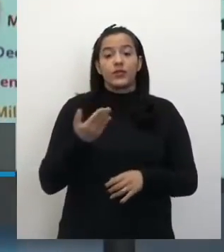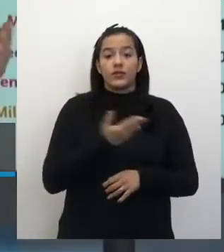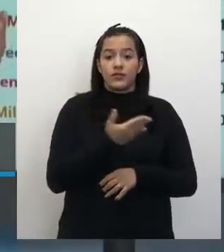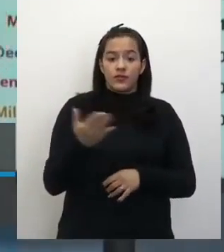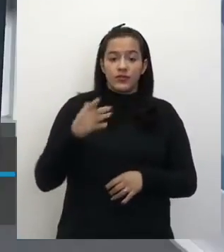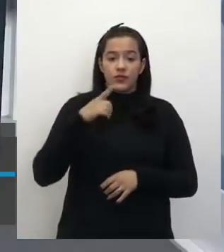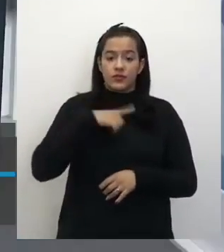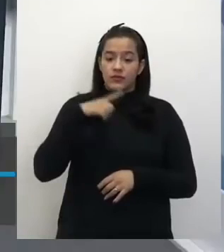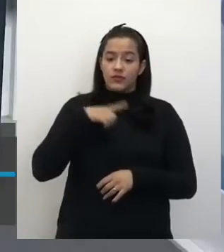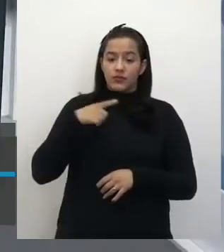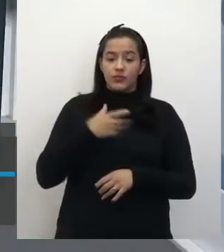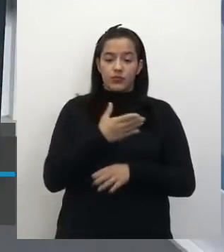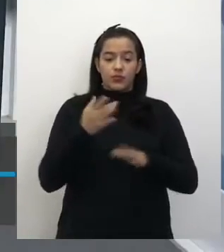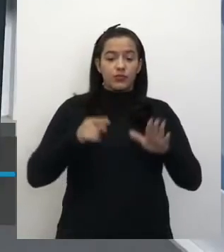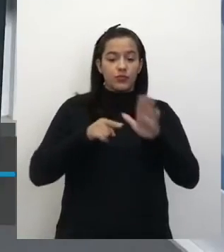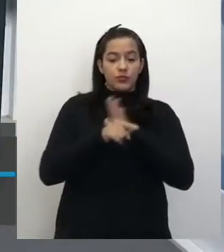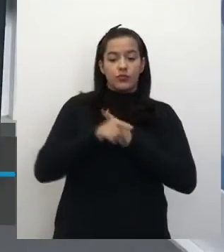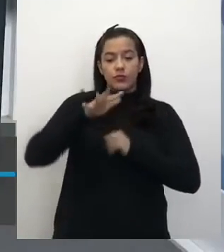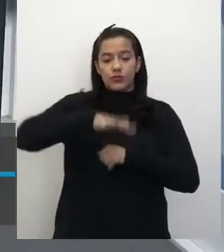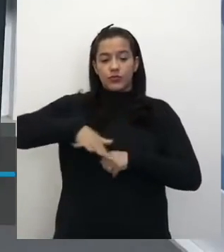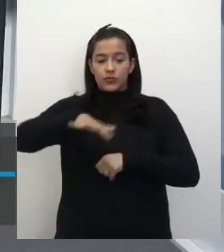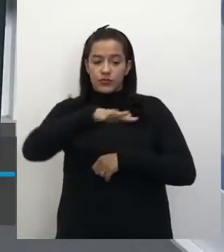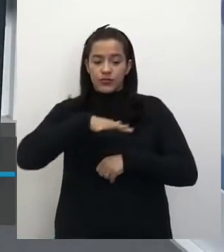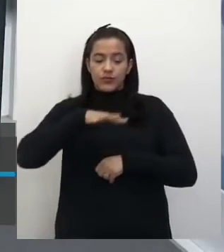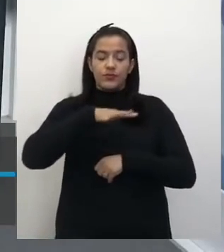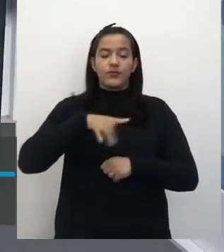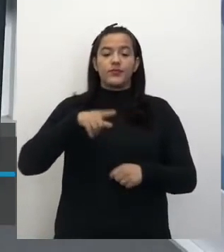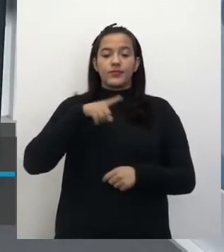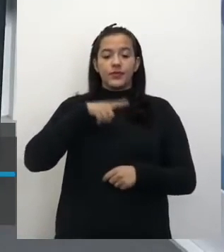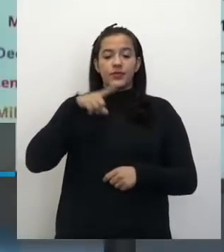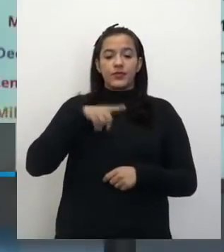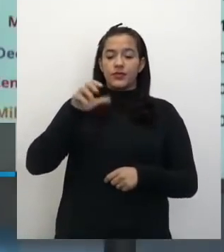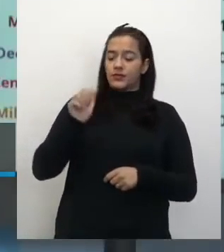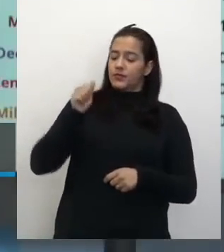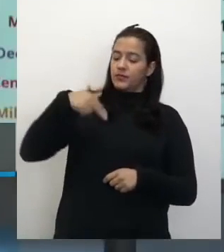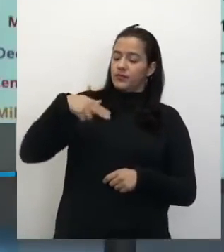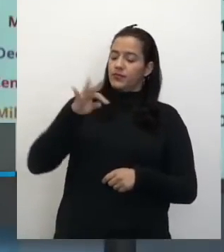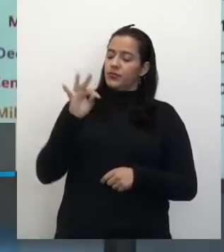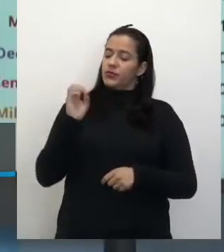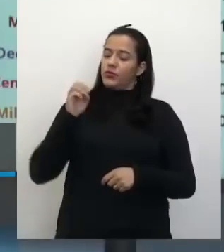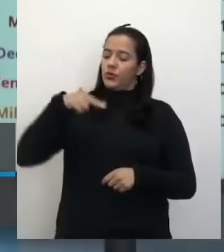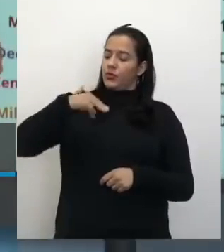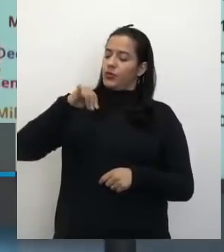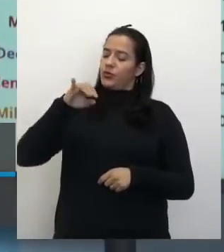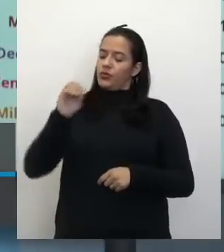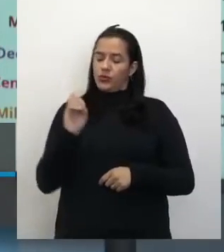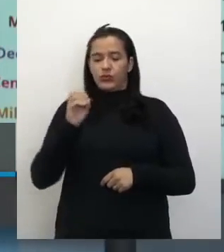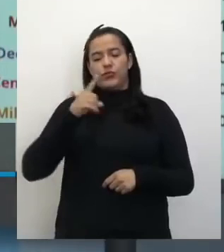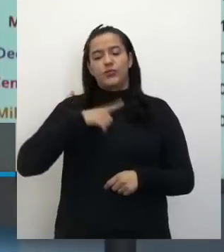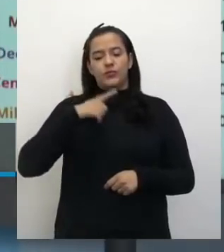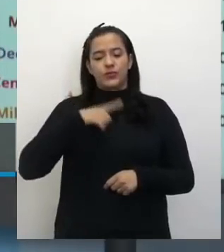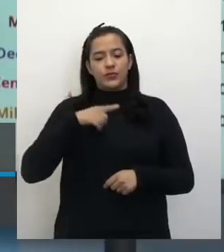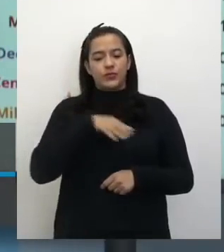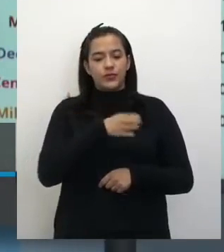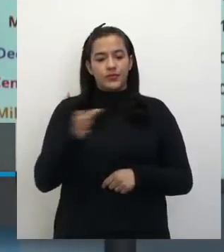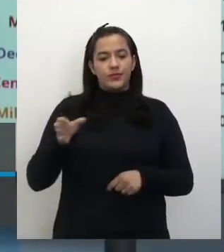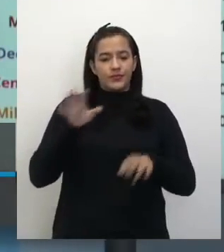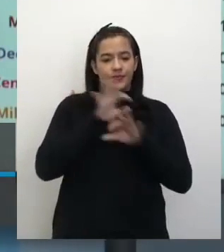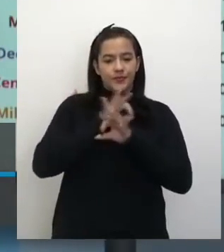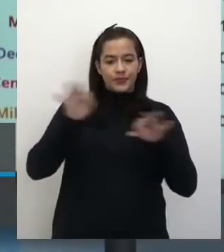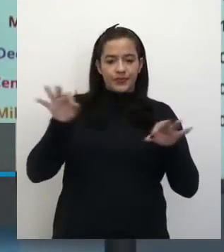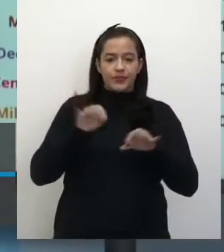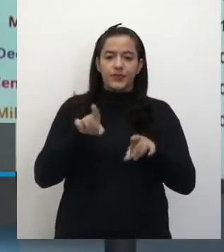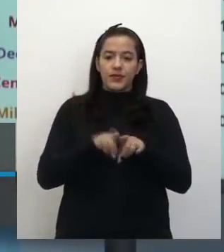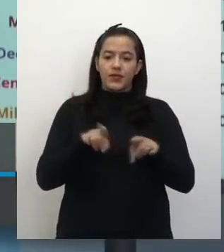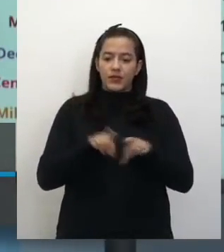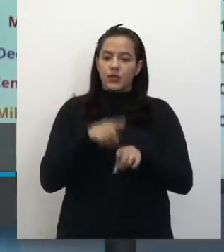a área... Seu xará que pergunta aqui, professor Antônio. Exatamente, é o Antônio, o precioso, né? Antônio significa o precioso, e é